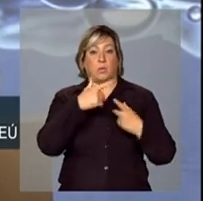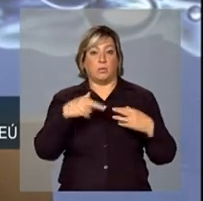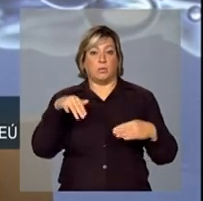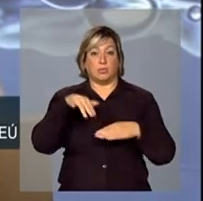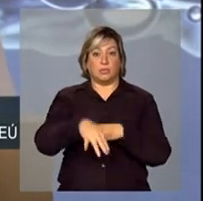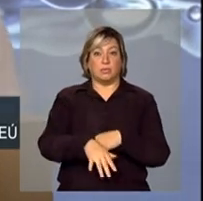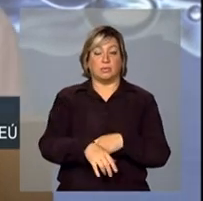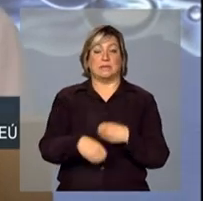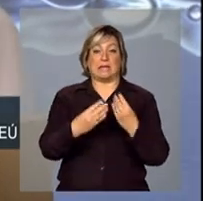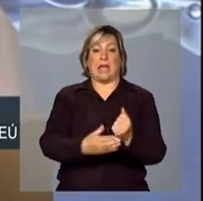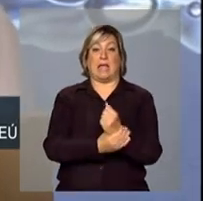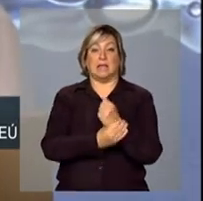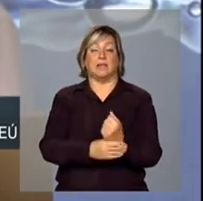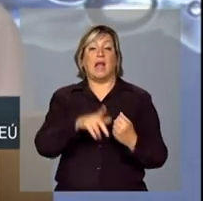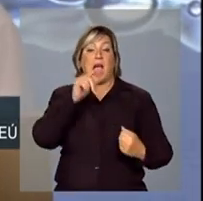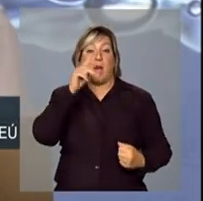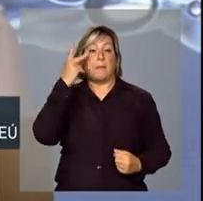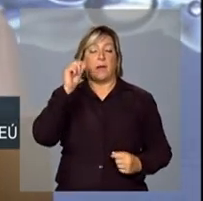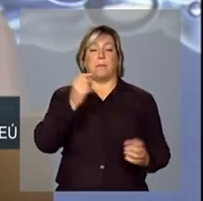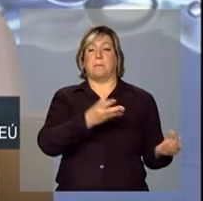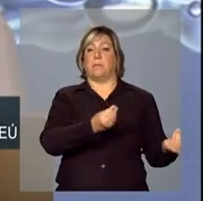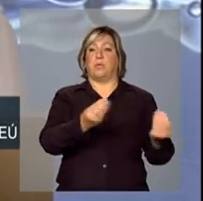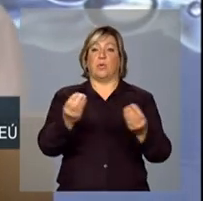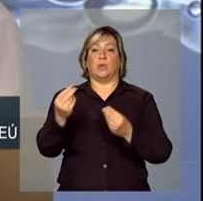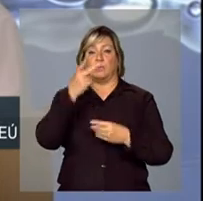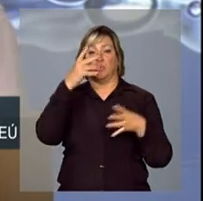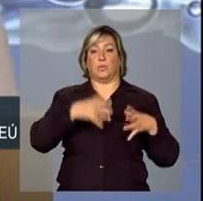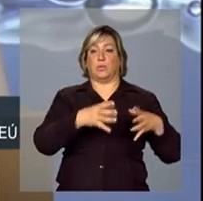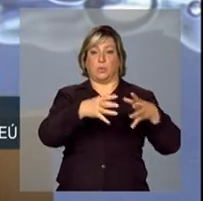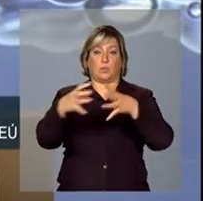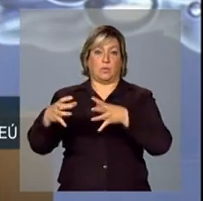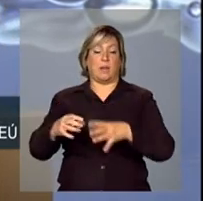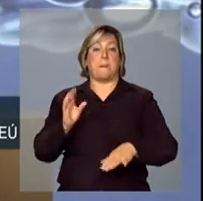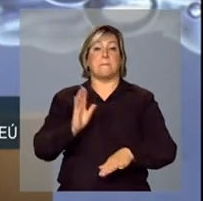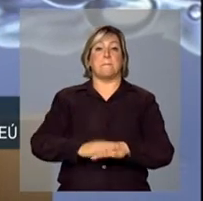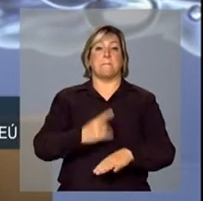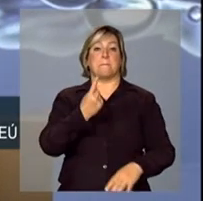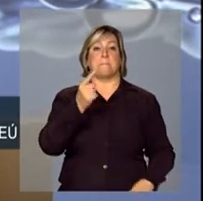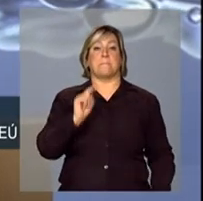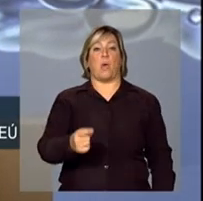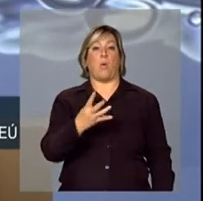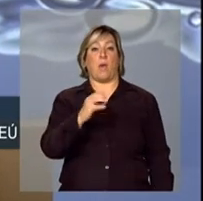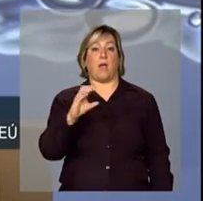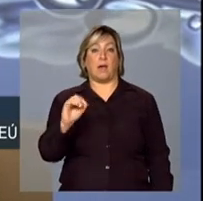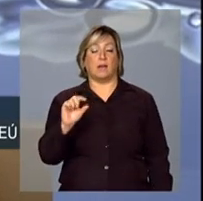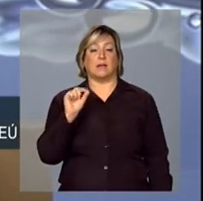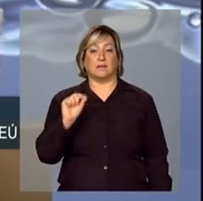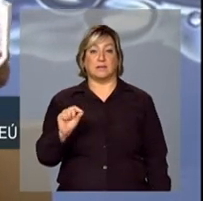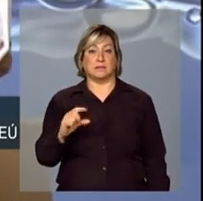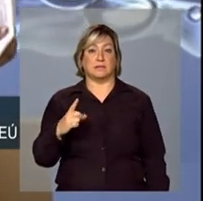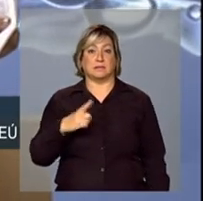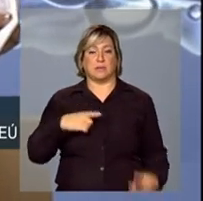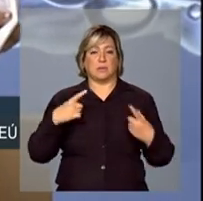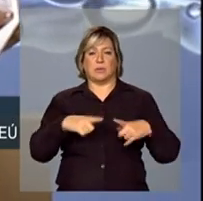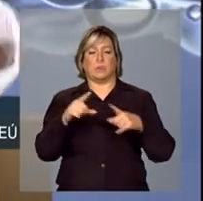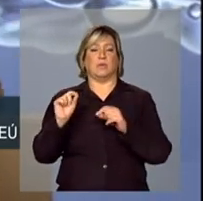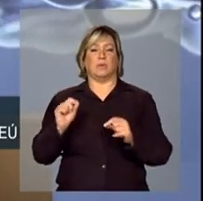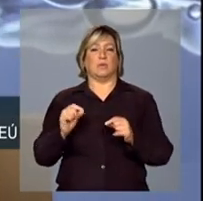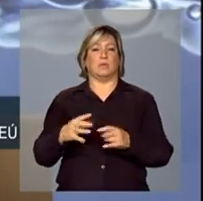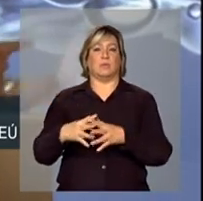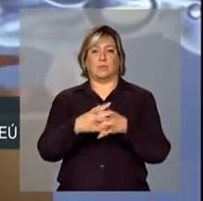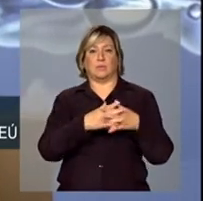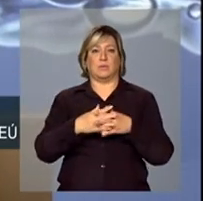garantir água para milhares de comunidades. São mais de 1.400 carros indo buscar cada vez